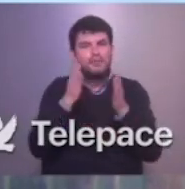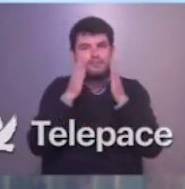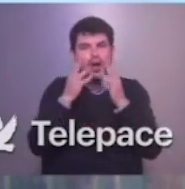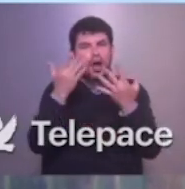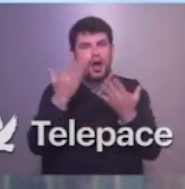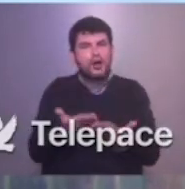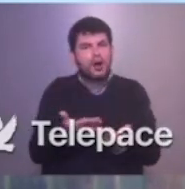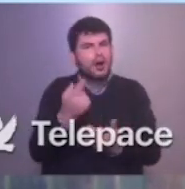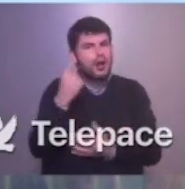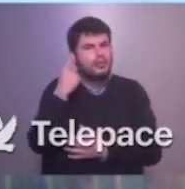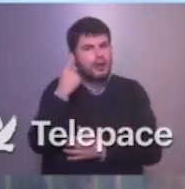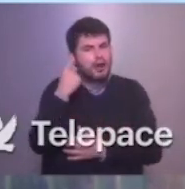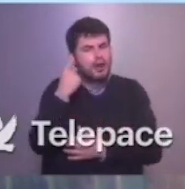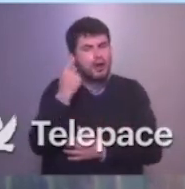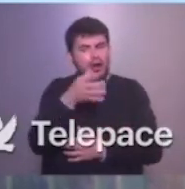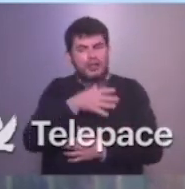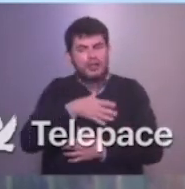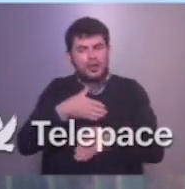indica-nos